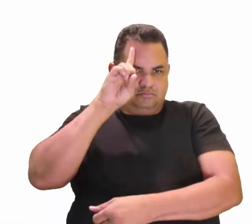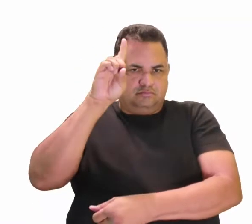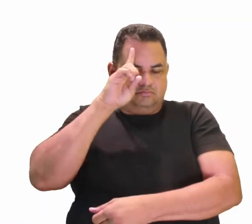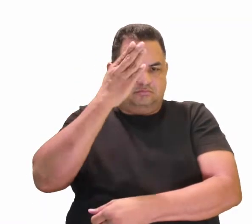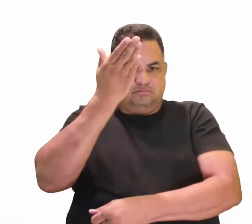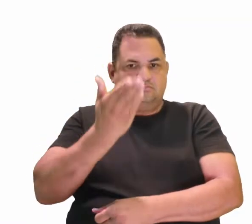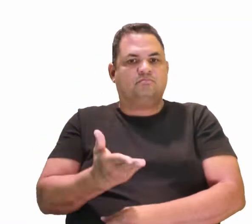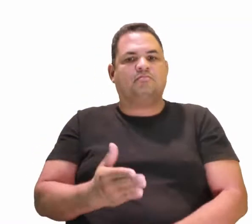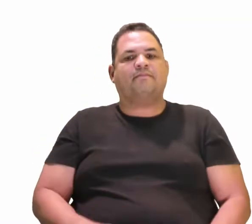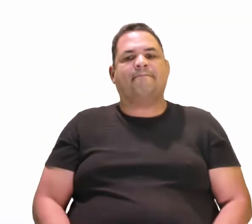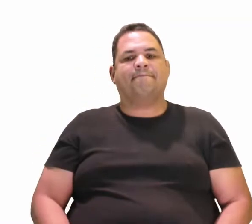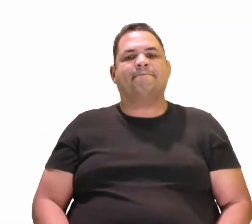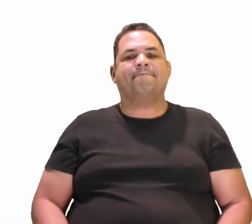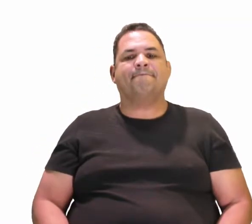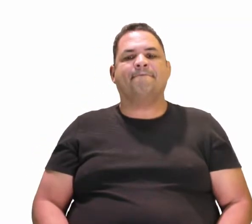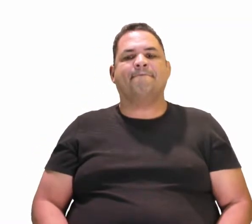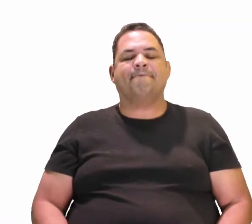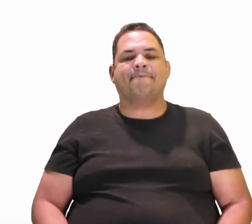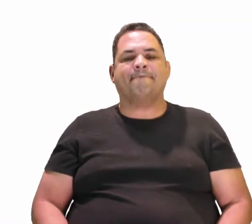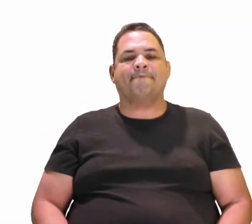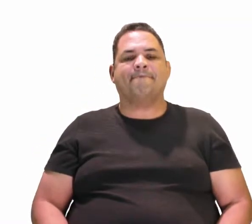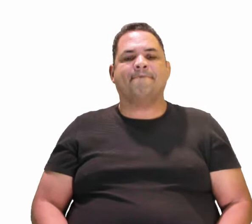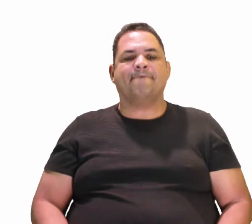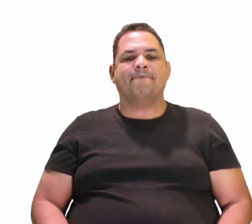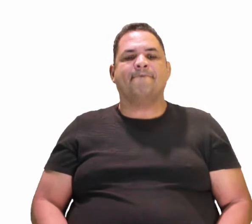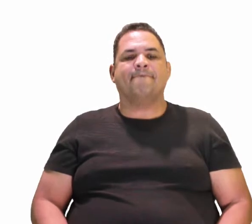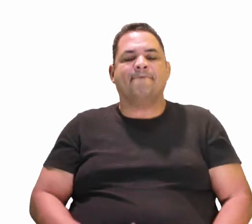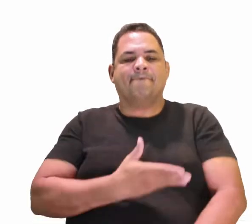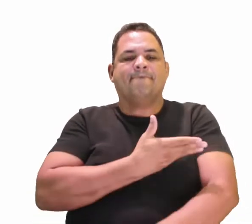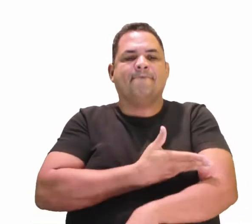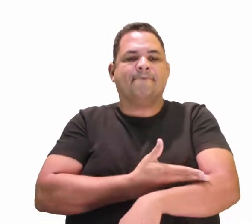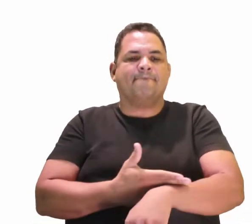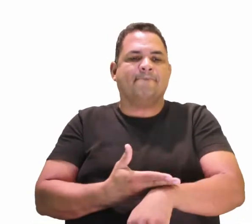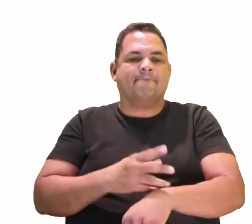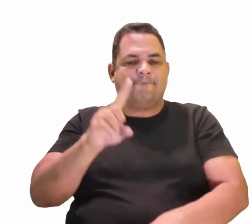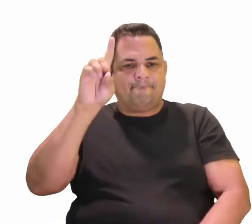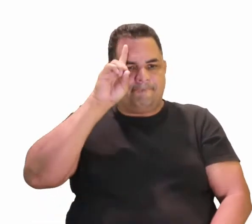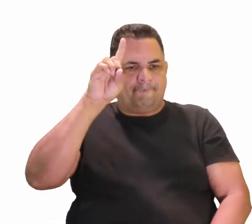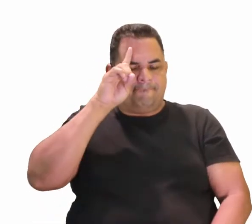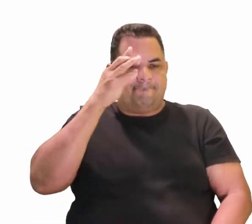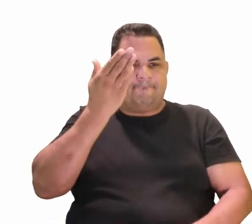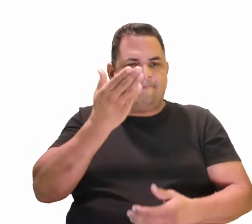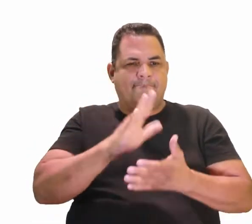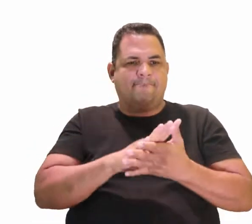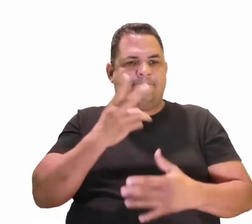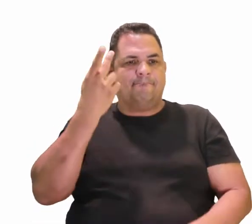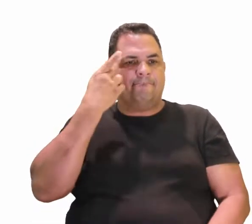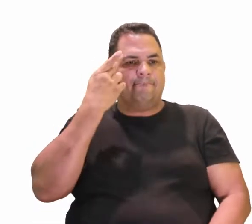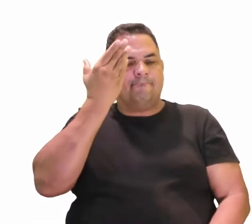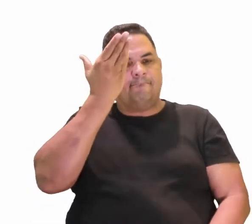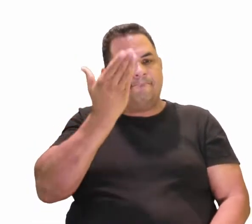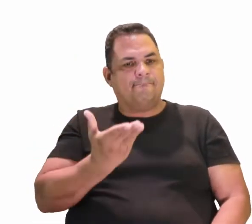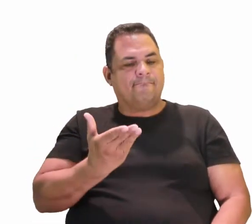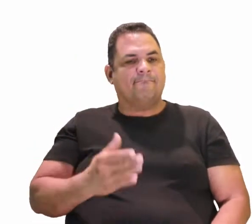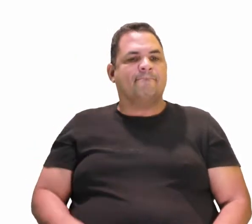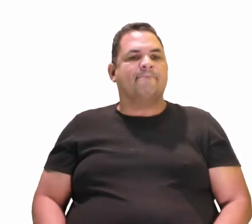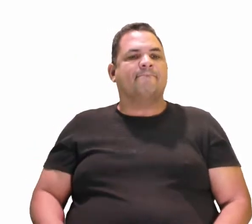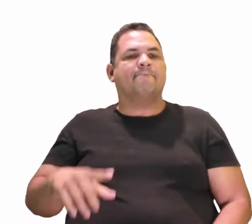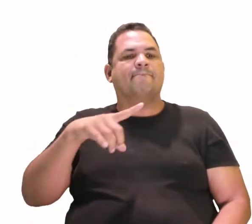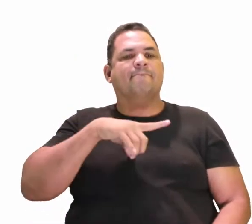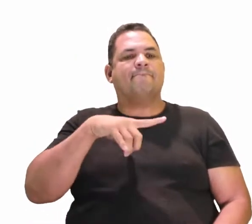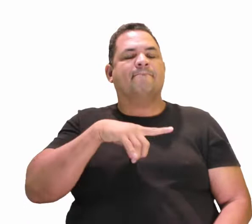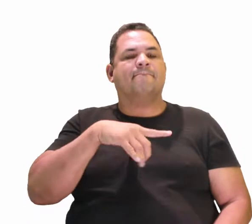everyday habits. Alguns hábitos diários comuns, né? São bem comuns. E aí, nós